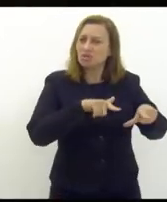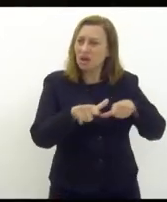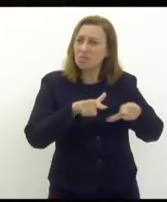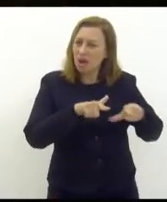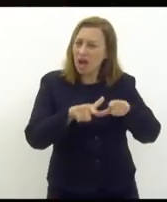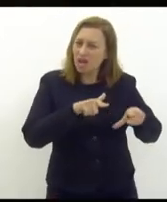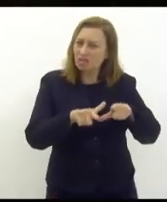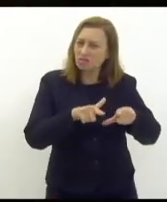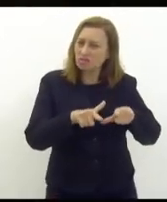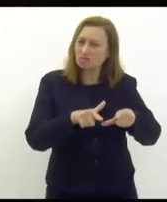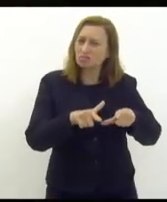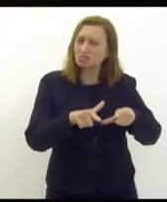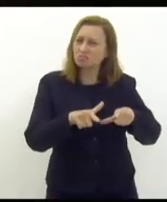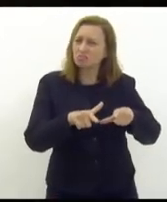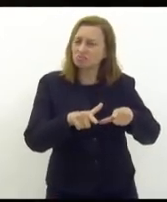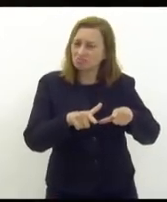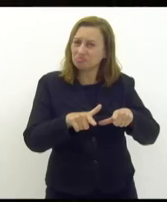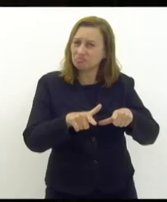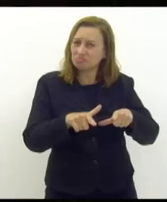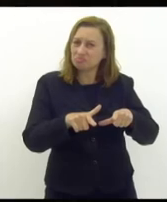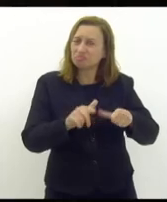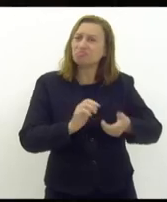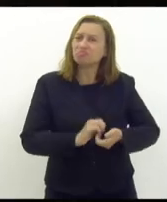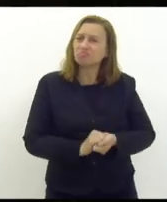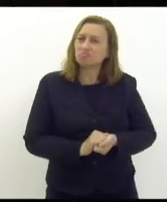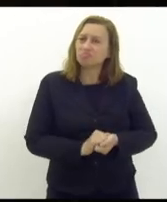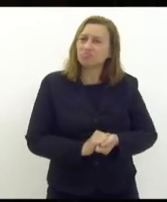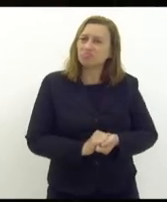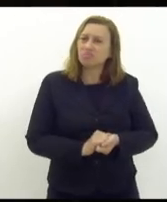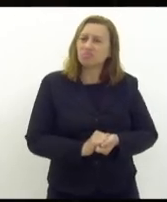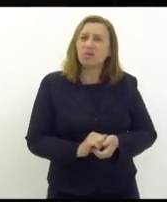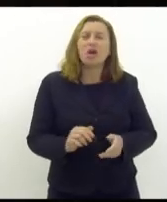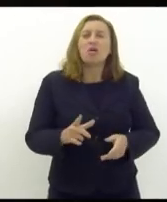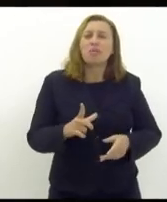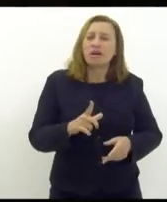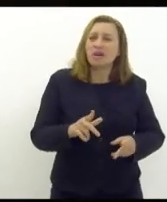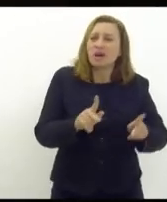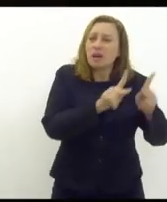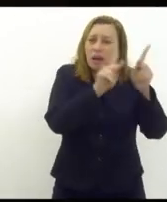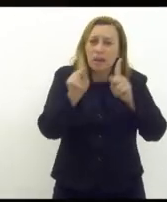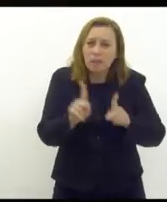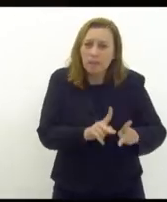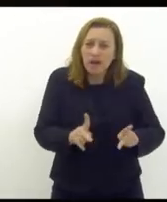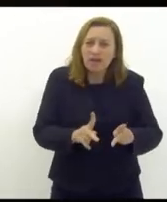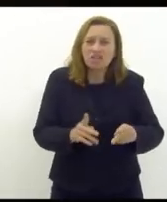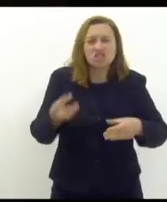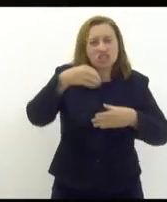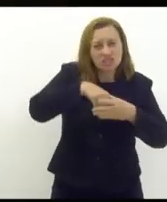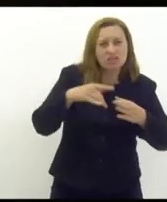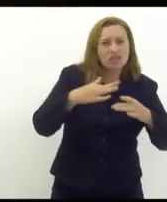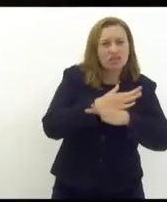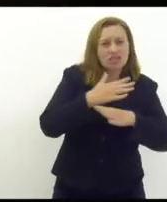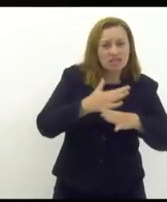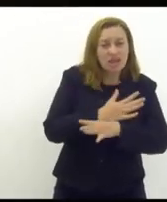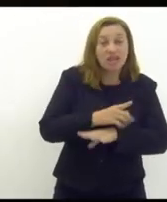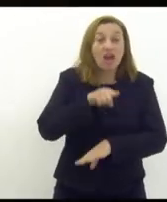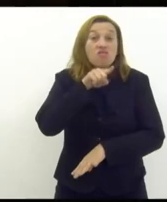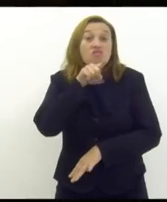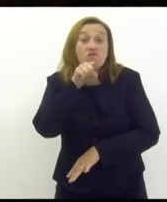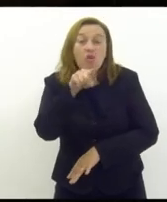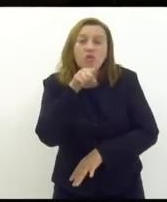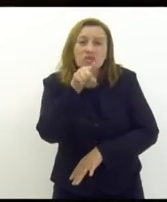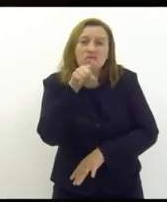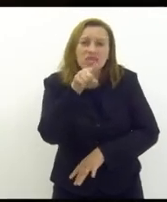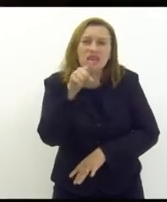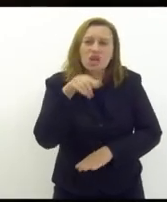da função indispensável para o nossa paz para cidadania nessa cidade a você que